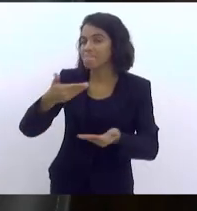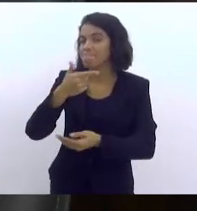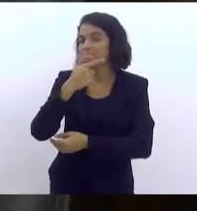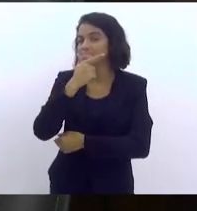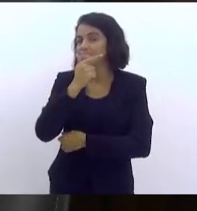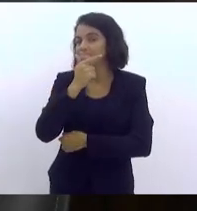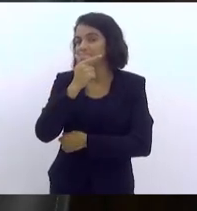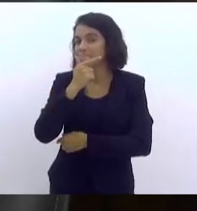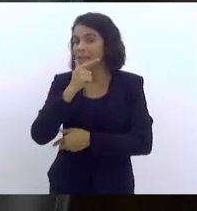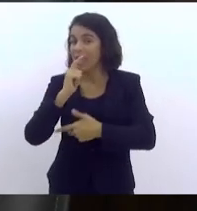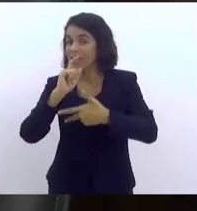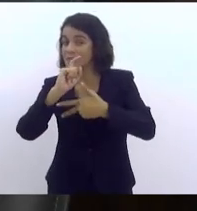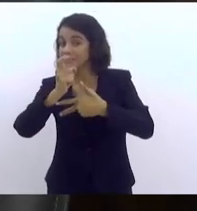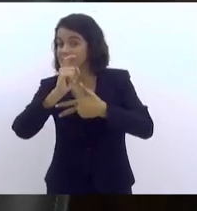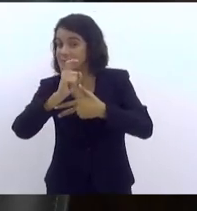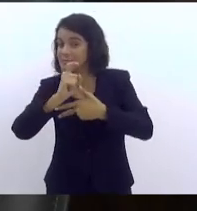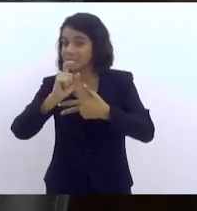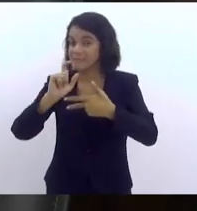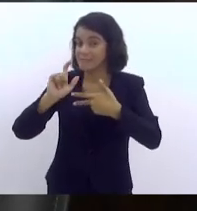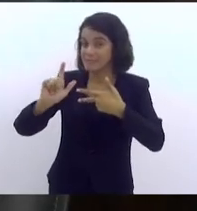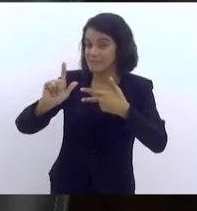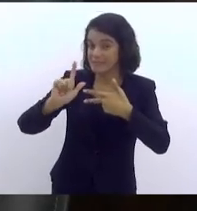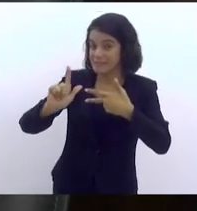entre o executivo legislativo